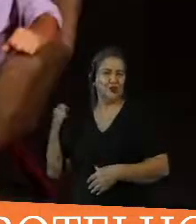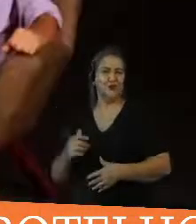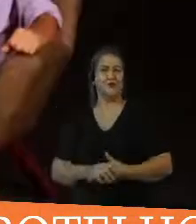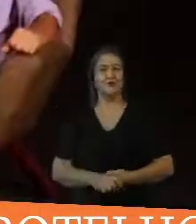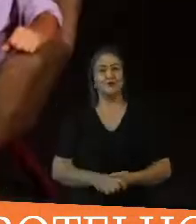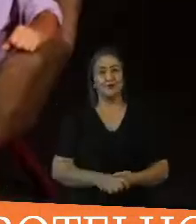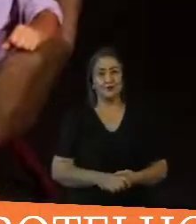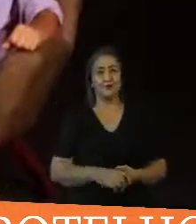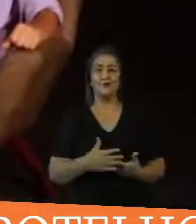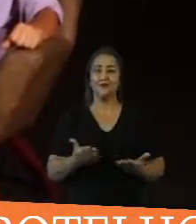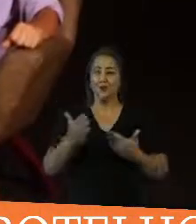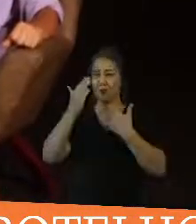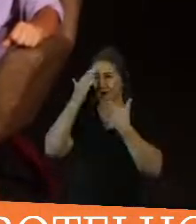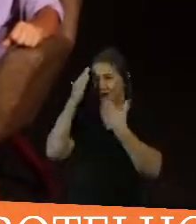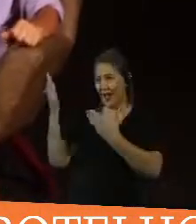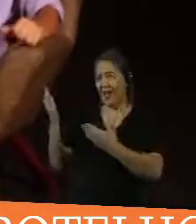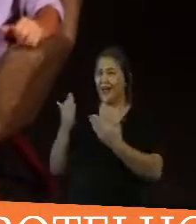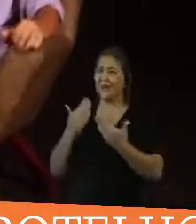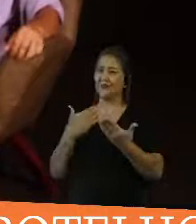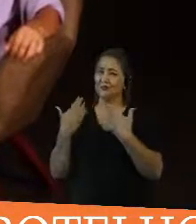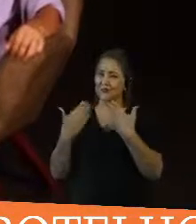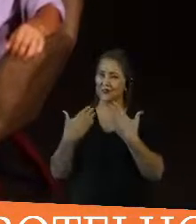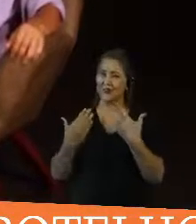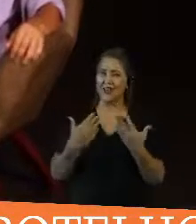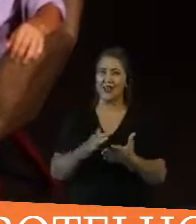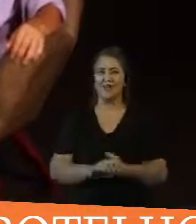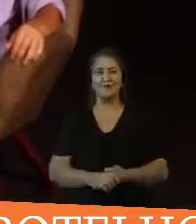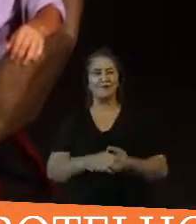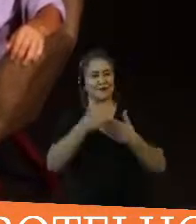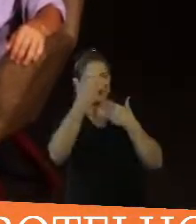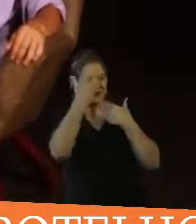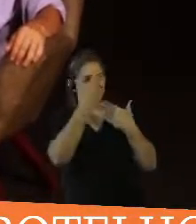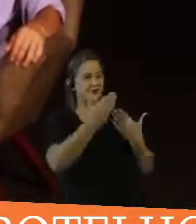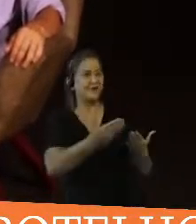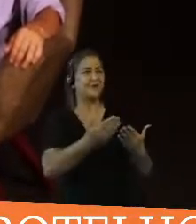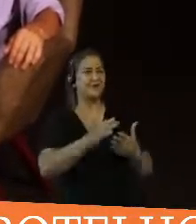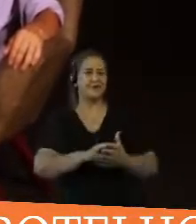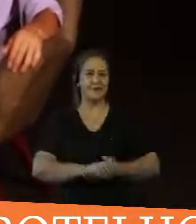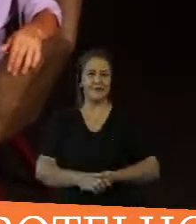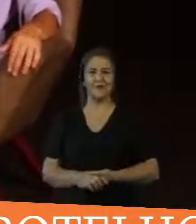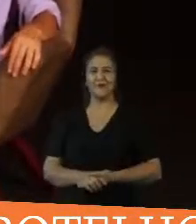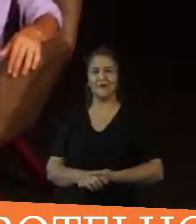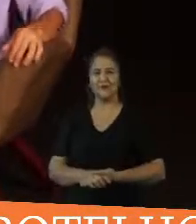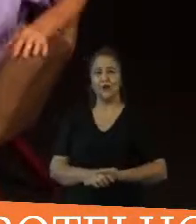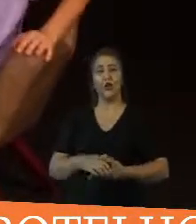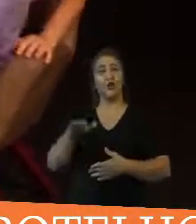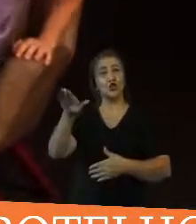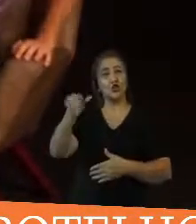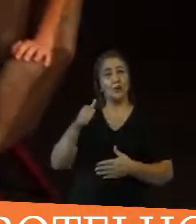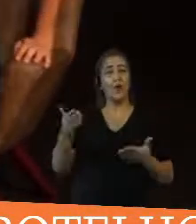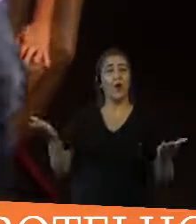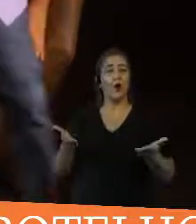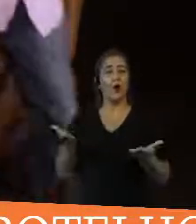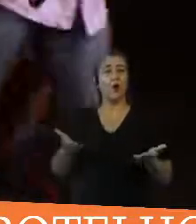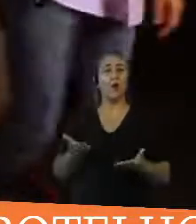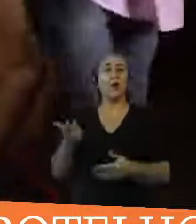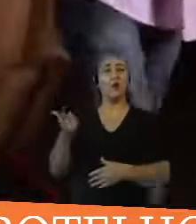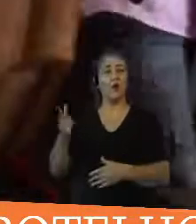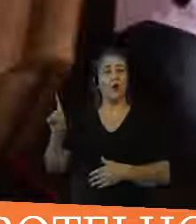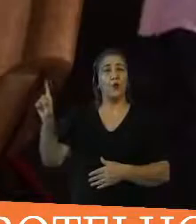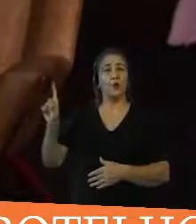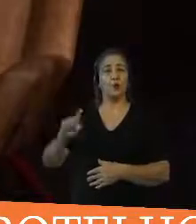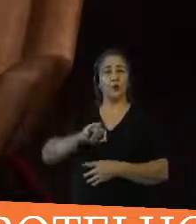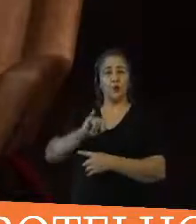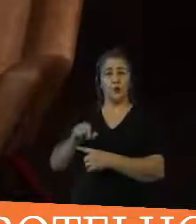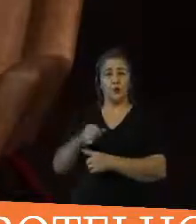Edmar, então... muito obrigada, é isso. Eu que agradeço. E eu gostaria de chamar agora o